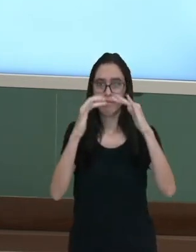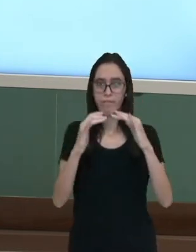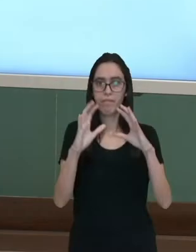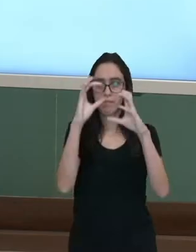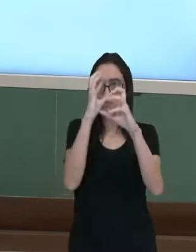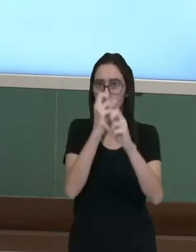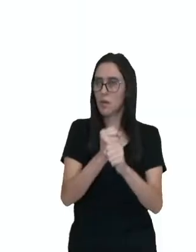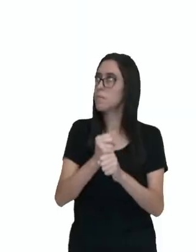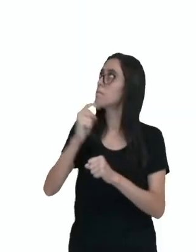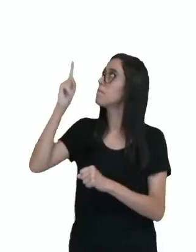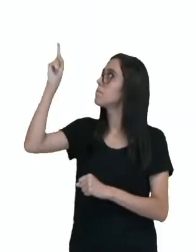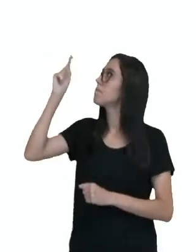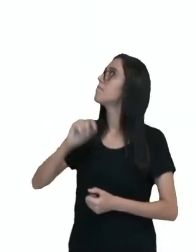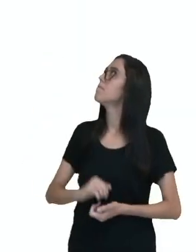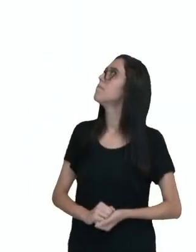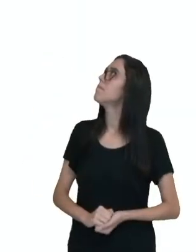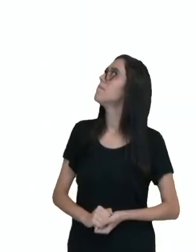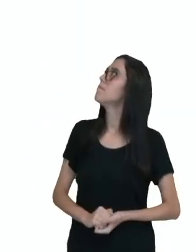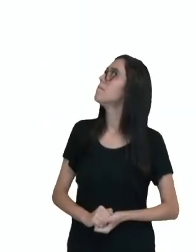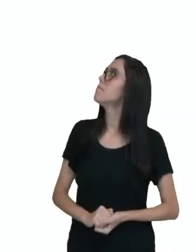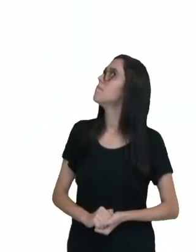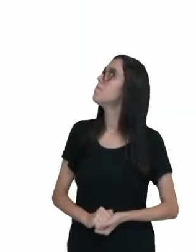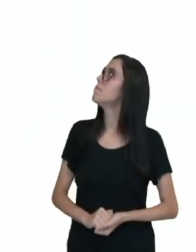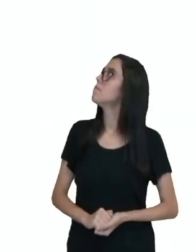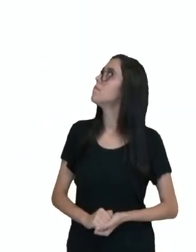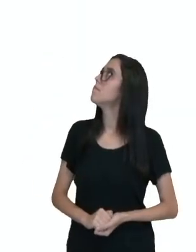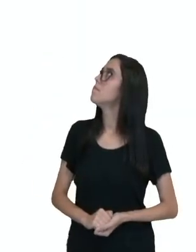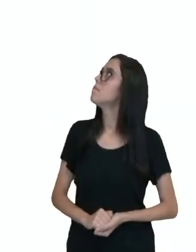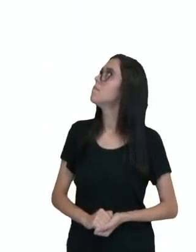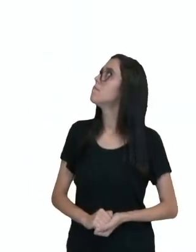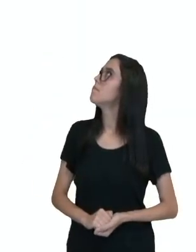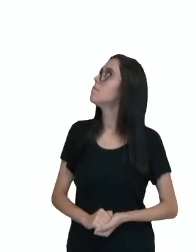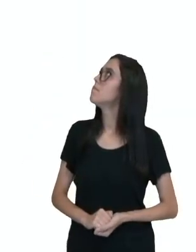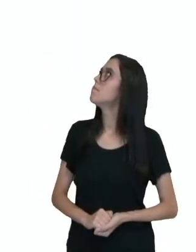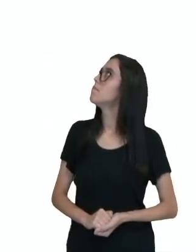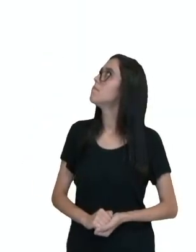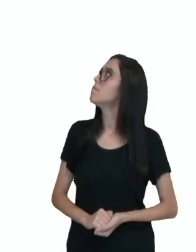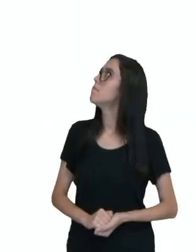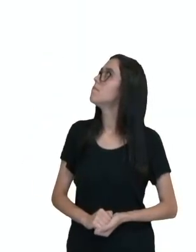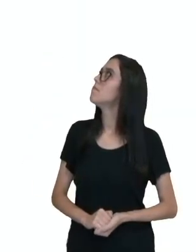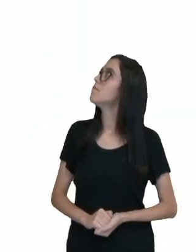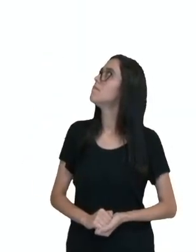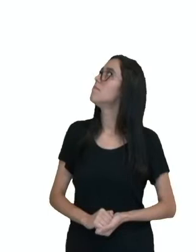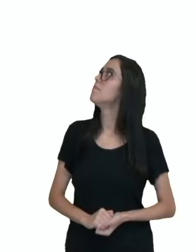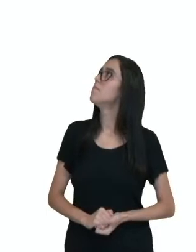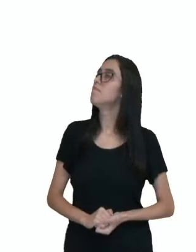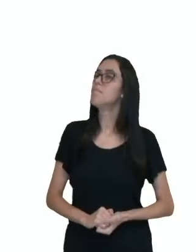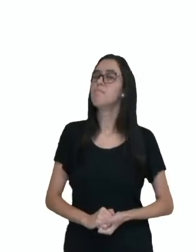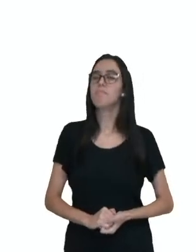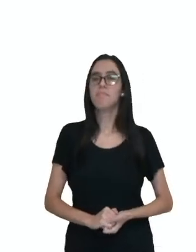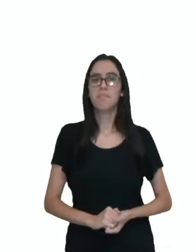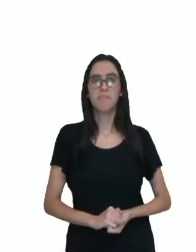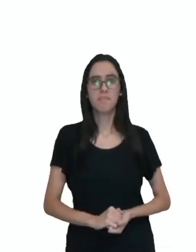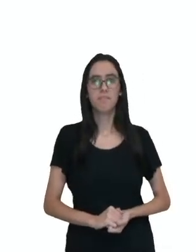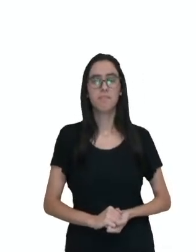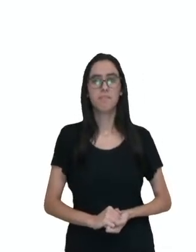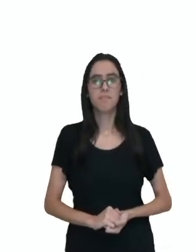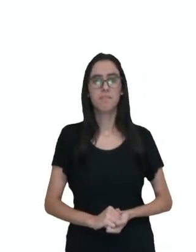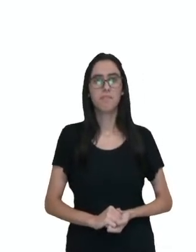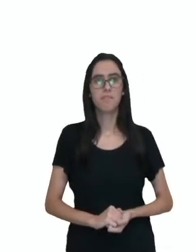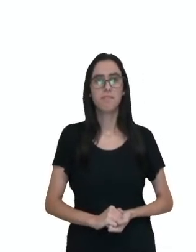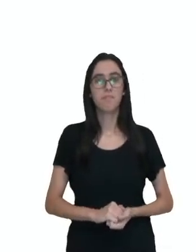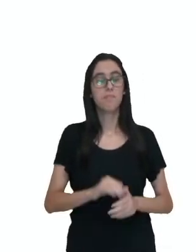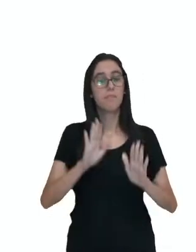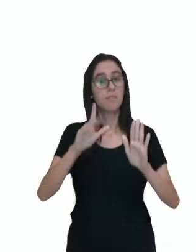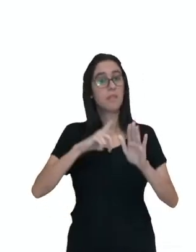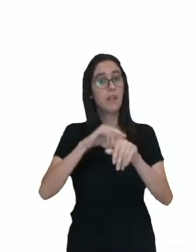6.7, eu fiz um arredondamento, vezes 10 a menos 11, vezes 6 vezes 10 a 24, e ali embaixo vai ter o pulo do